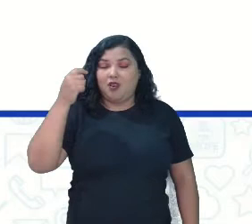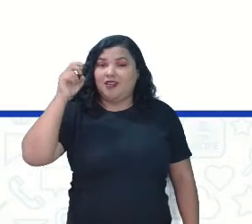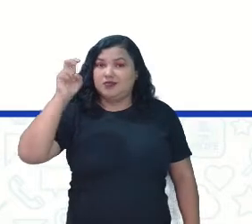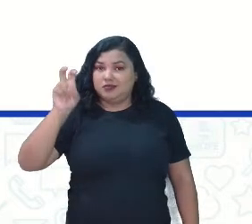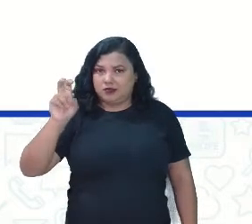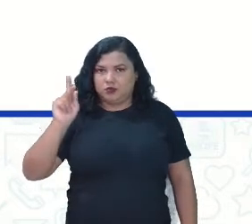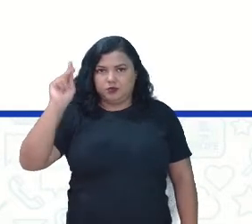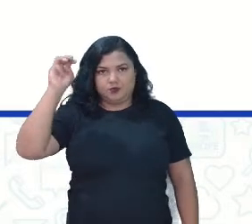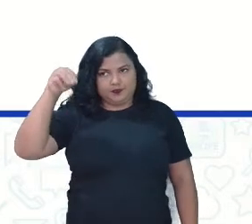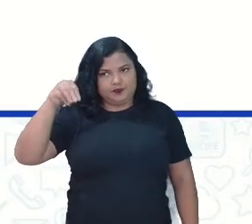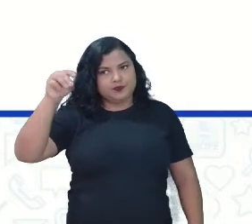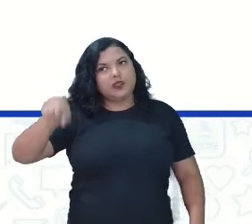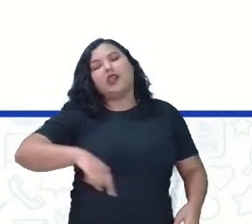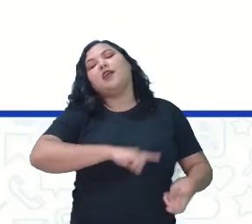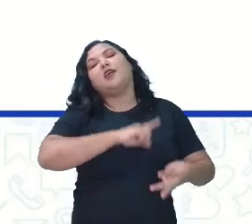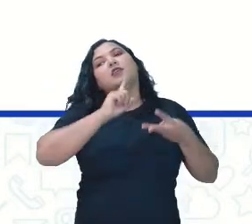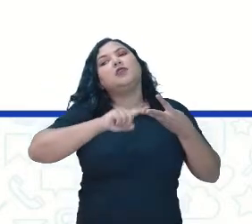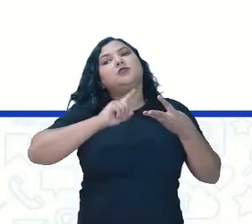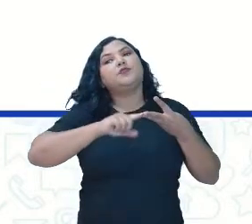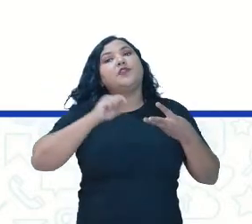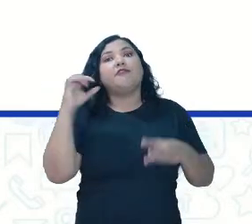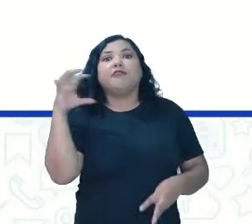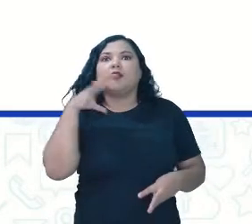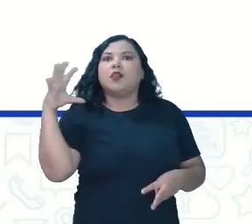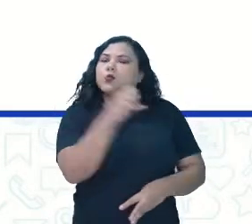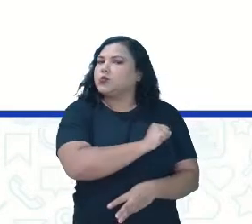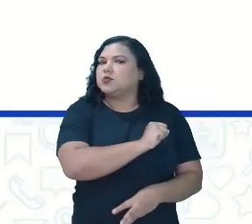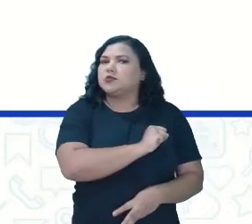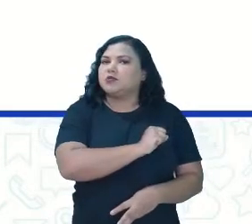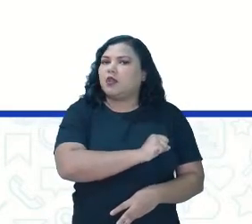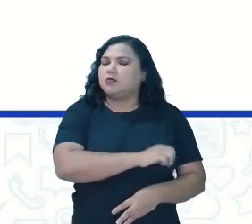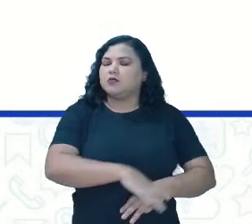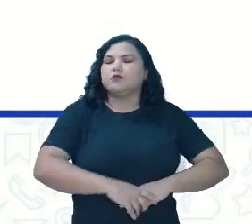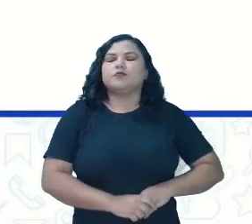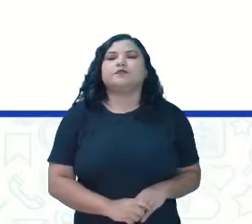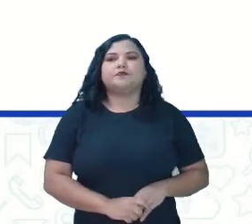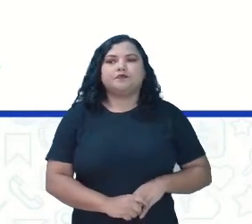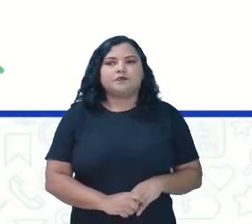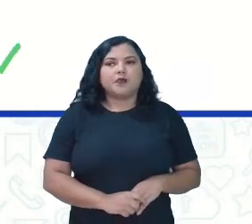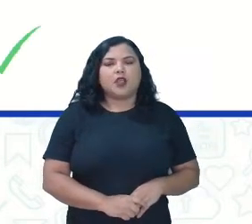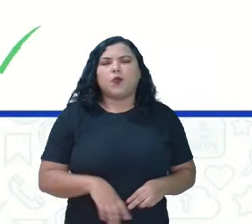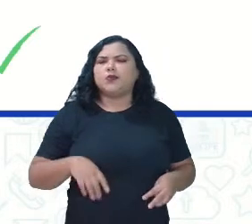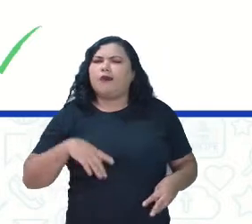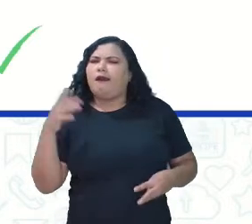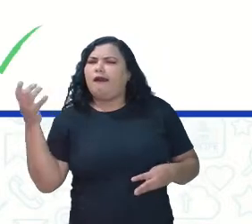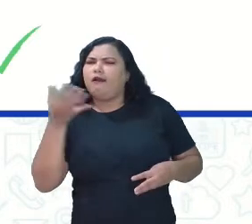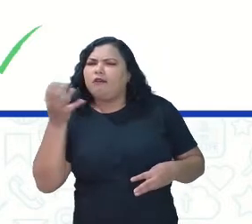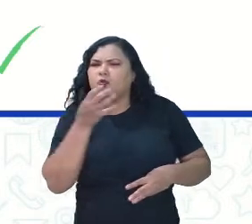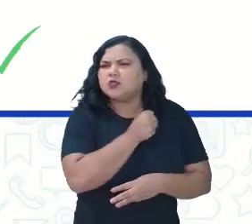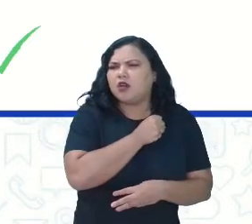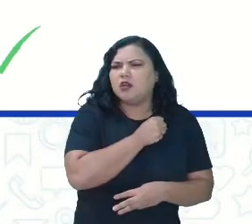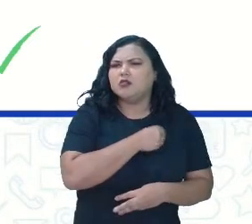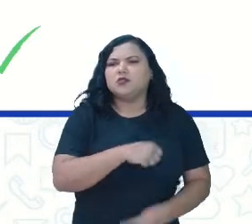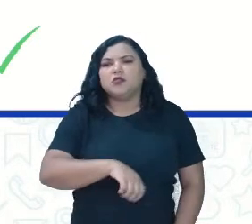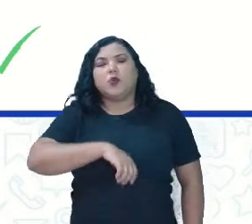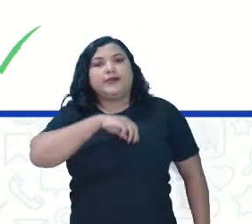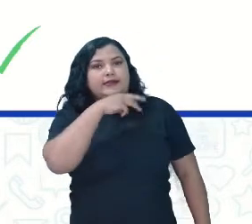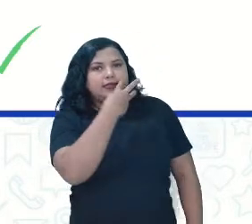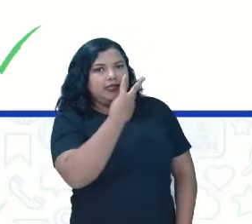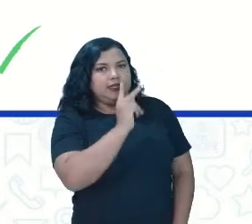1,5 quilômetros. E a terceira é a ideia da velocidade. Então, eu tenho aí, ó,